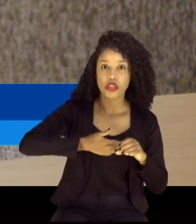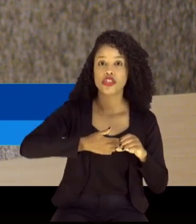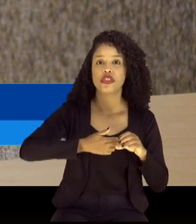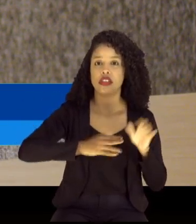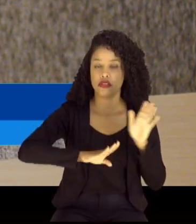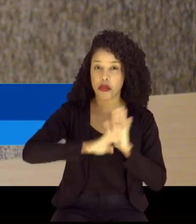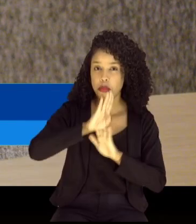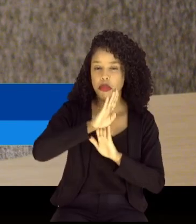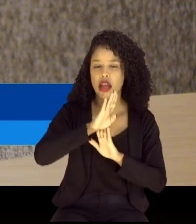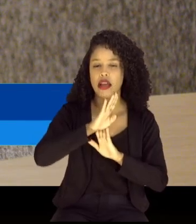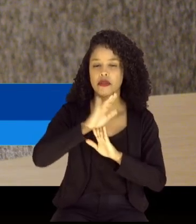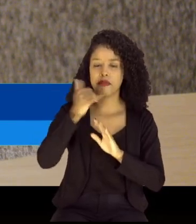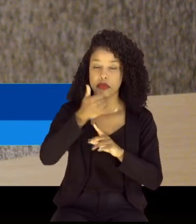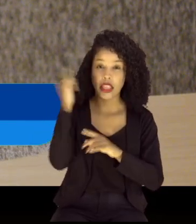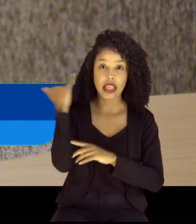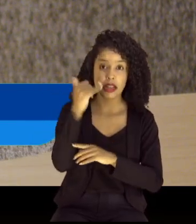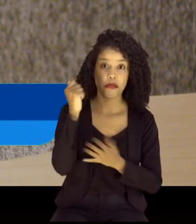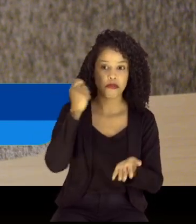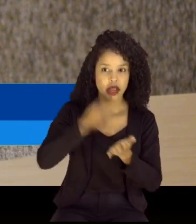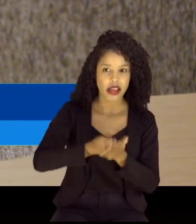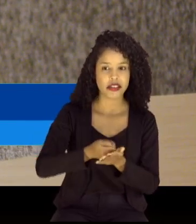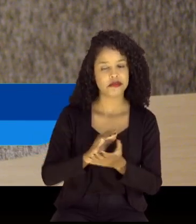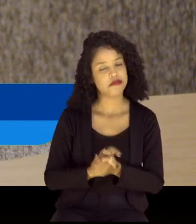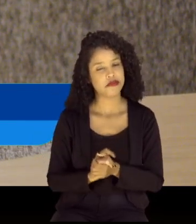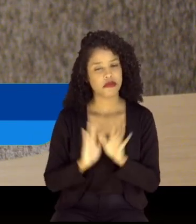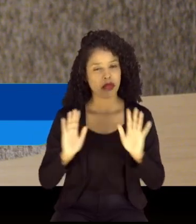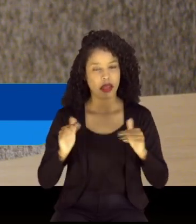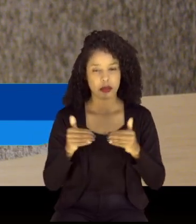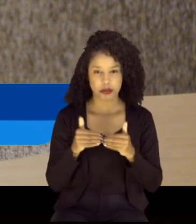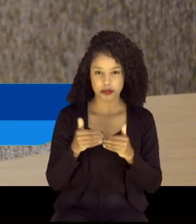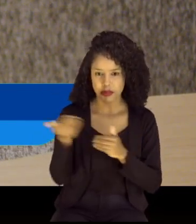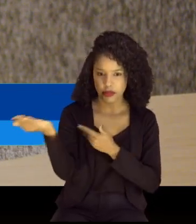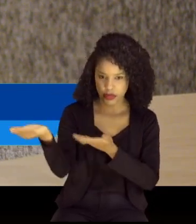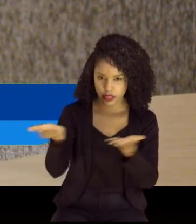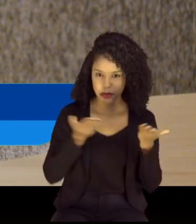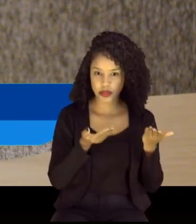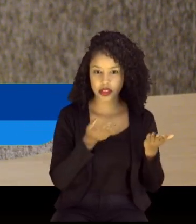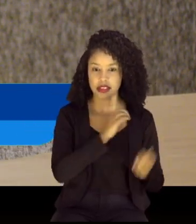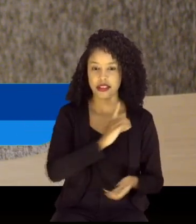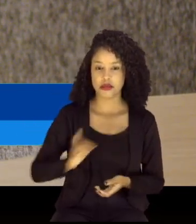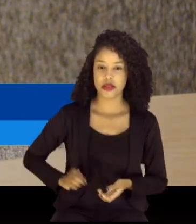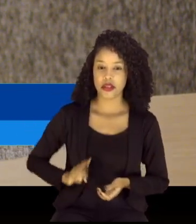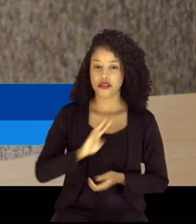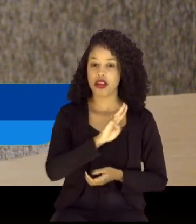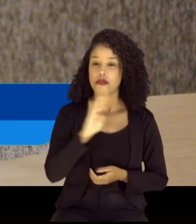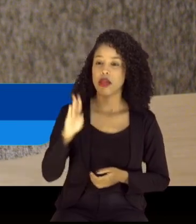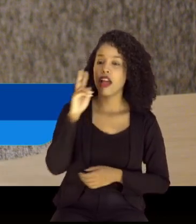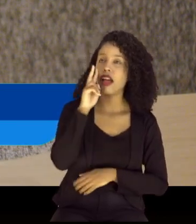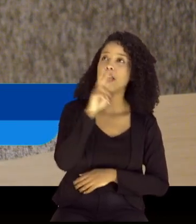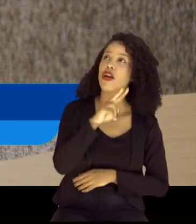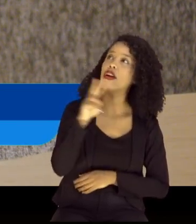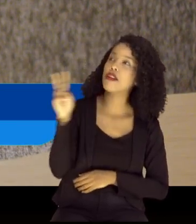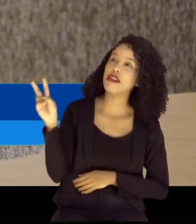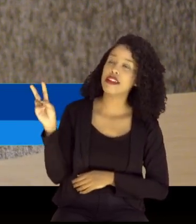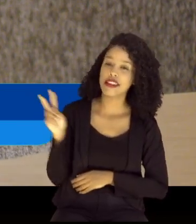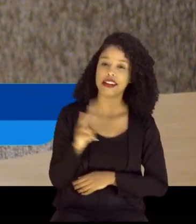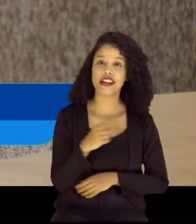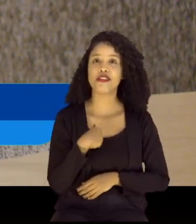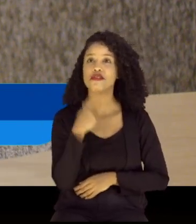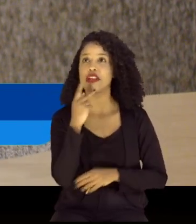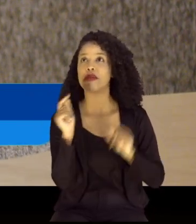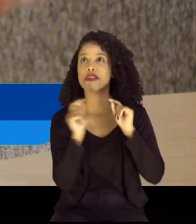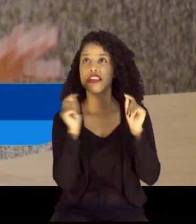da energia elétrica. Está bem pertinho, mas concedo à parte, o deputado Valdemar Bosch está ali, ele está olhando para o ar assim, o que é que eu vou dizer